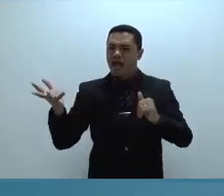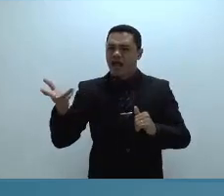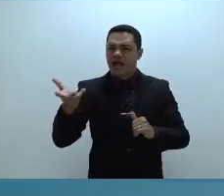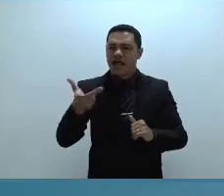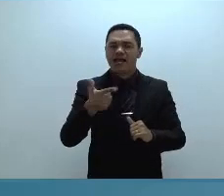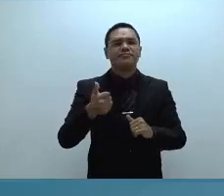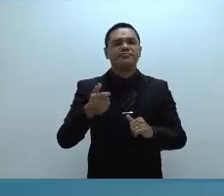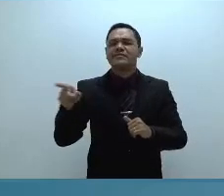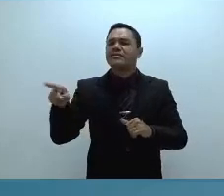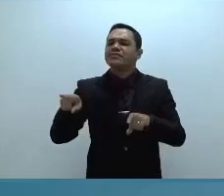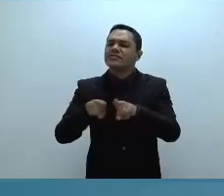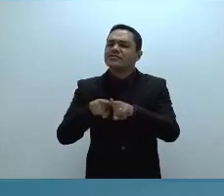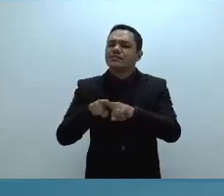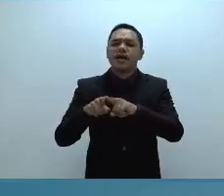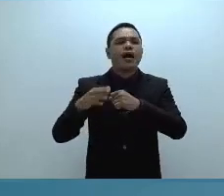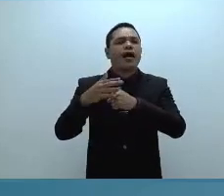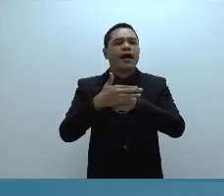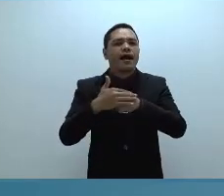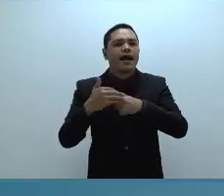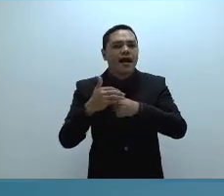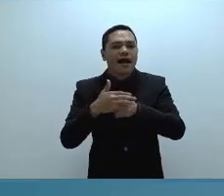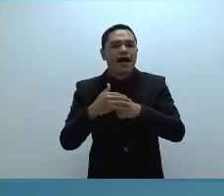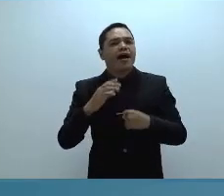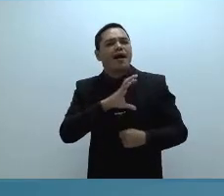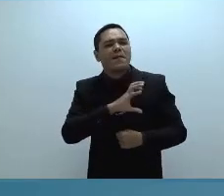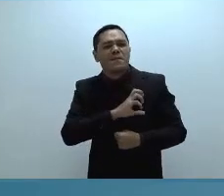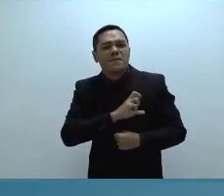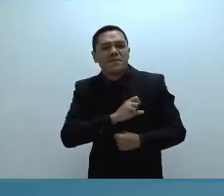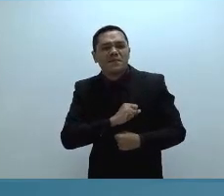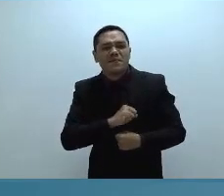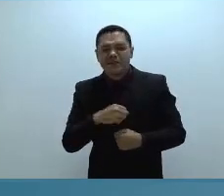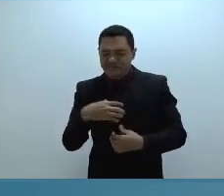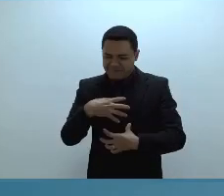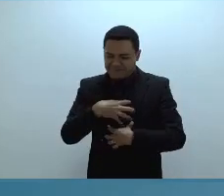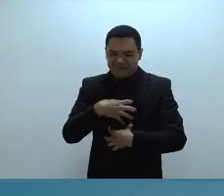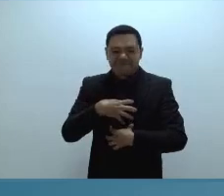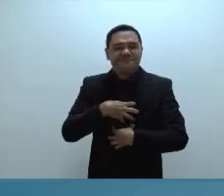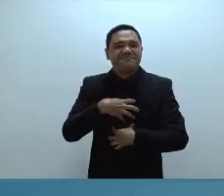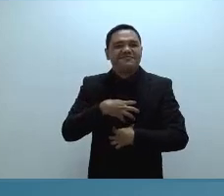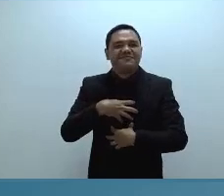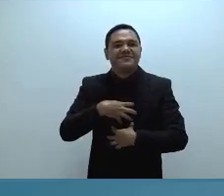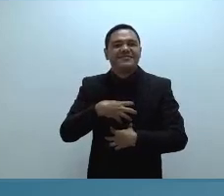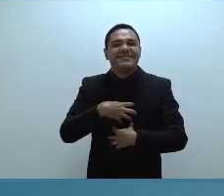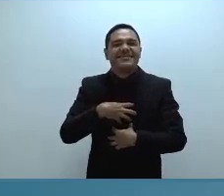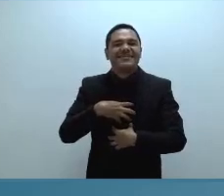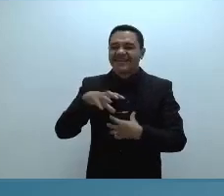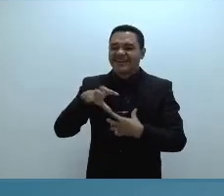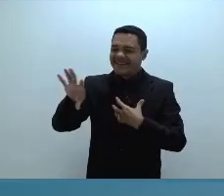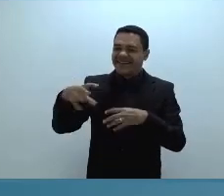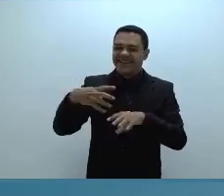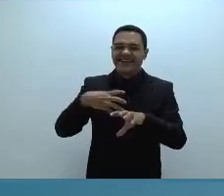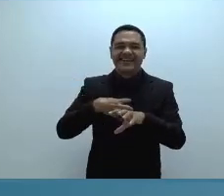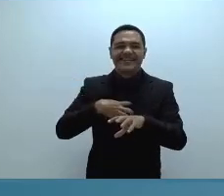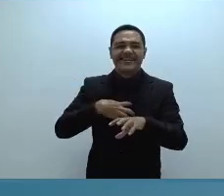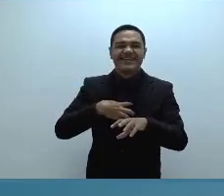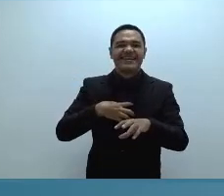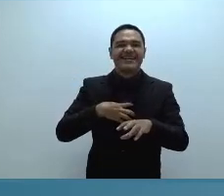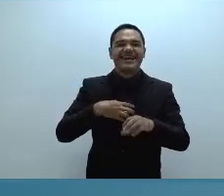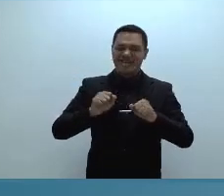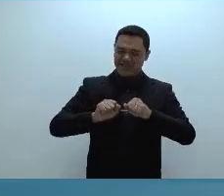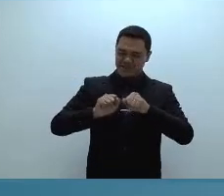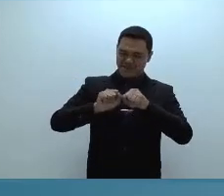forma carinhosa com que nos trata todos, pela sua simpatia que contamina a